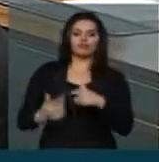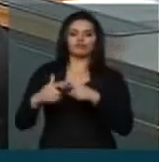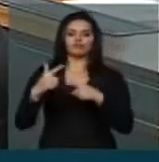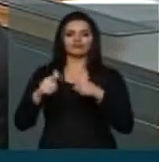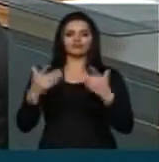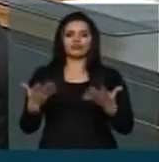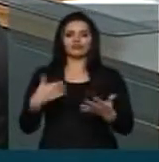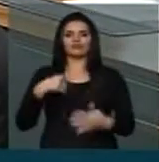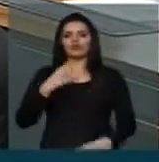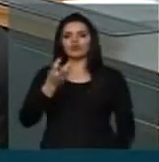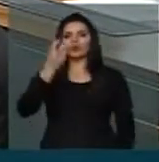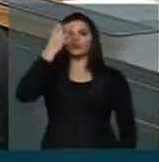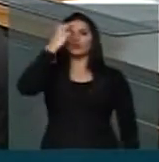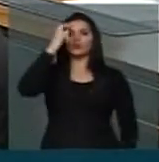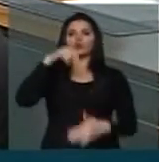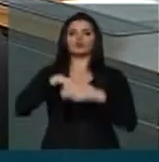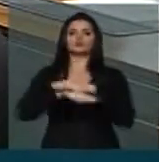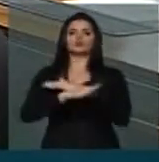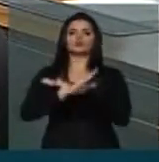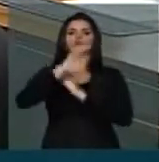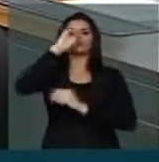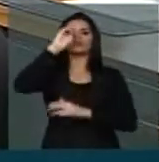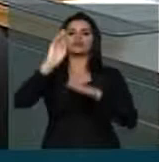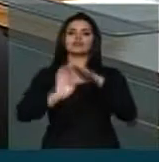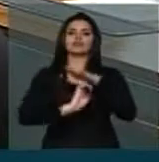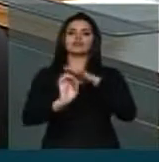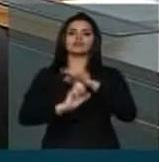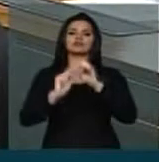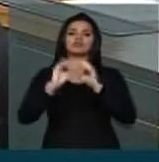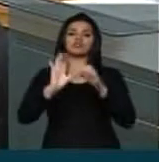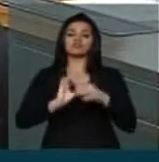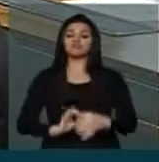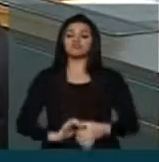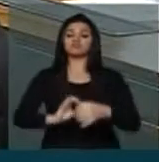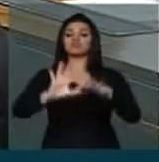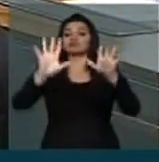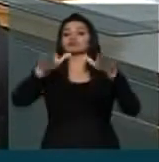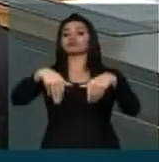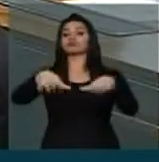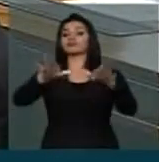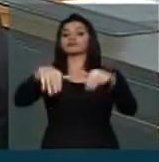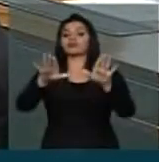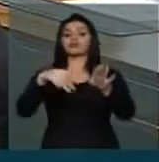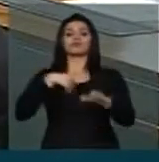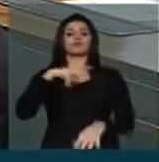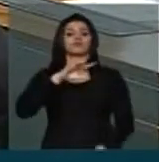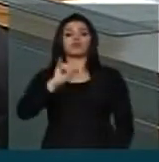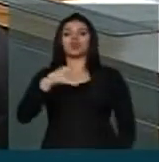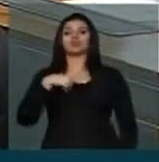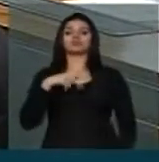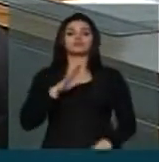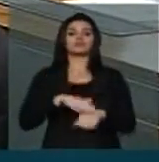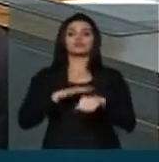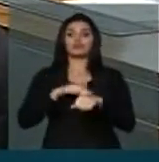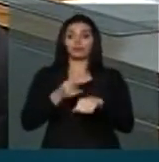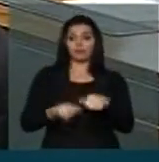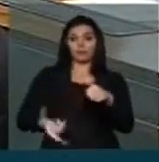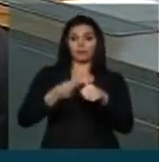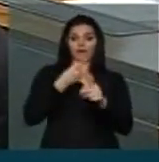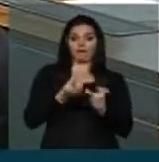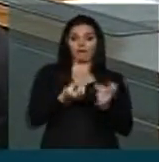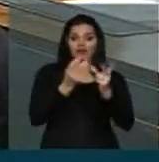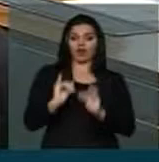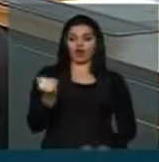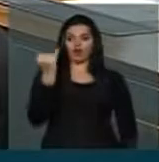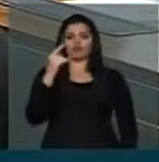é da cultura do empresariado. Se deixar solto, ele vai correr mesmo, primeiro vender para depois